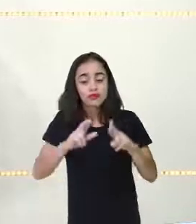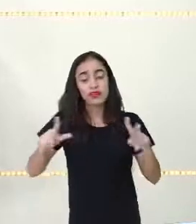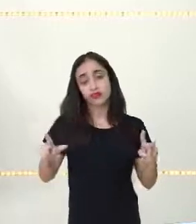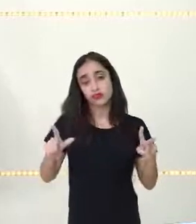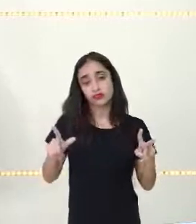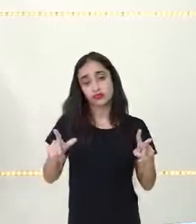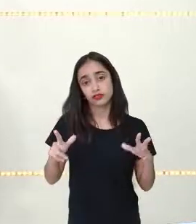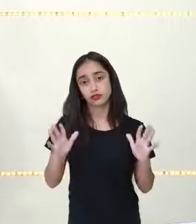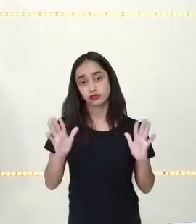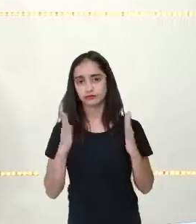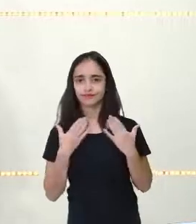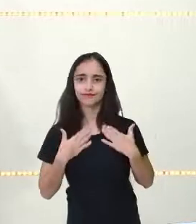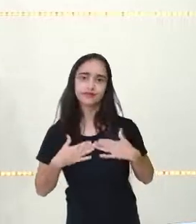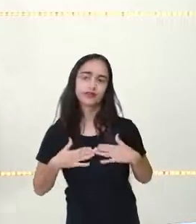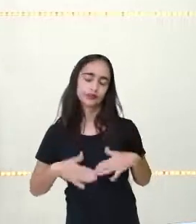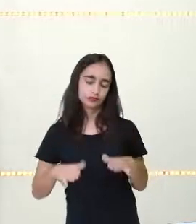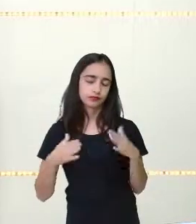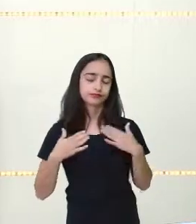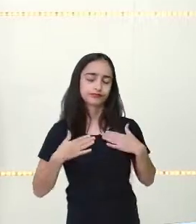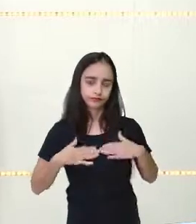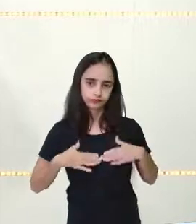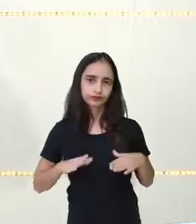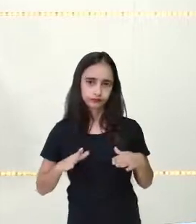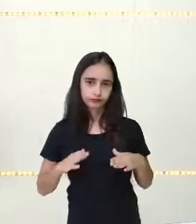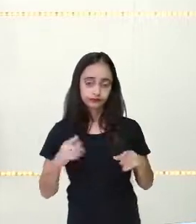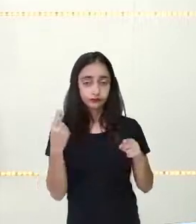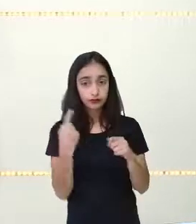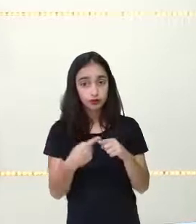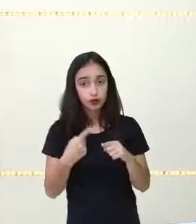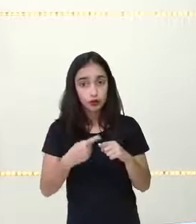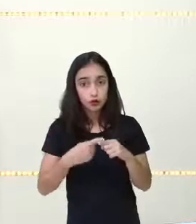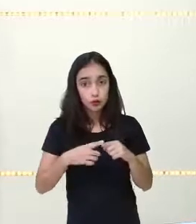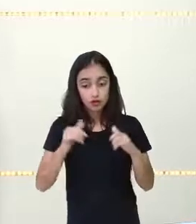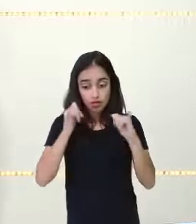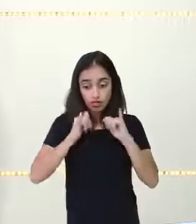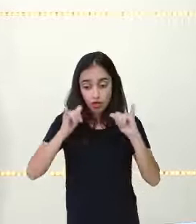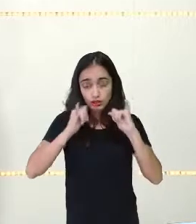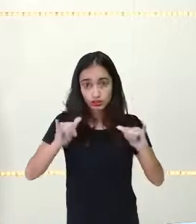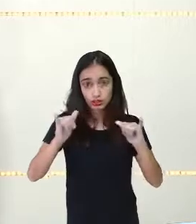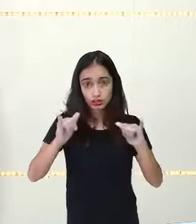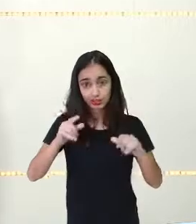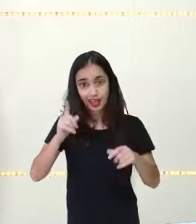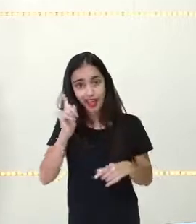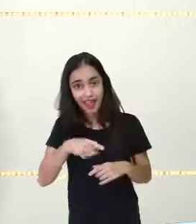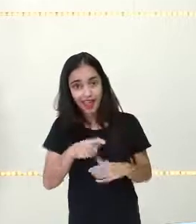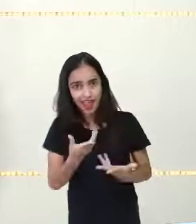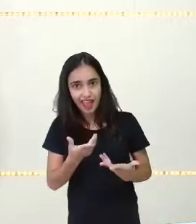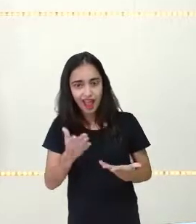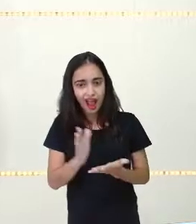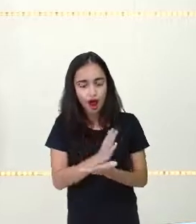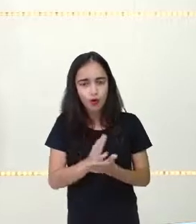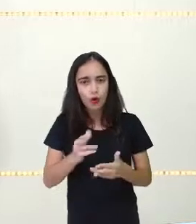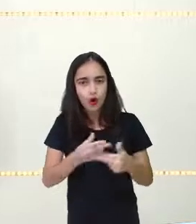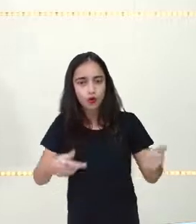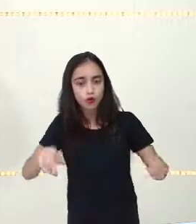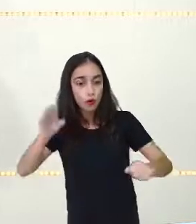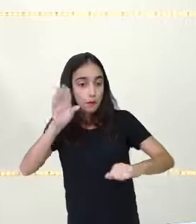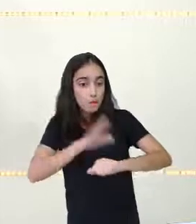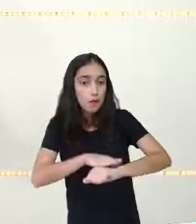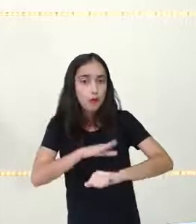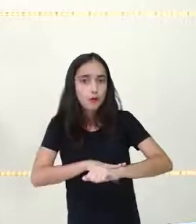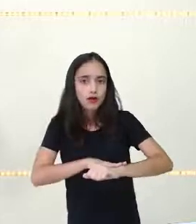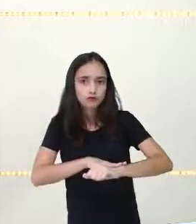e reportagem Calma a notícia informa algo imediato já reportagem